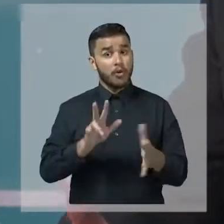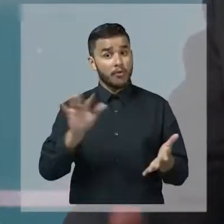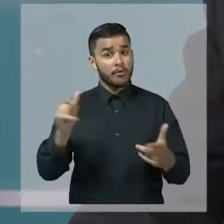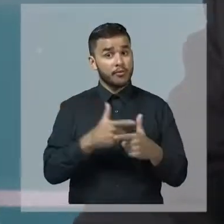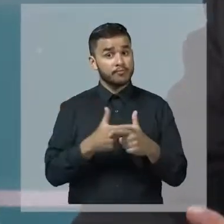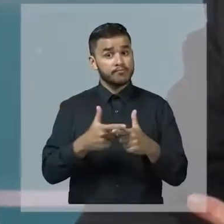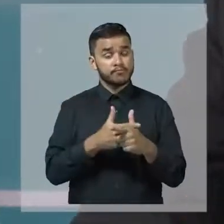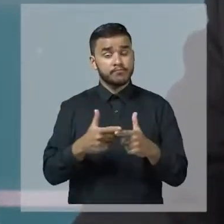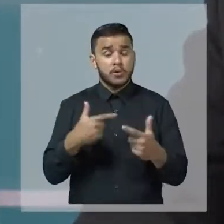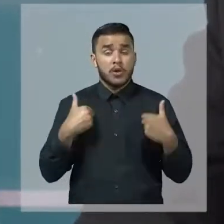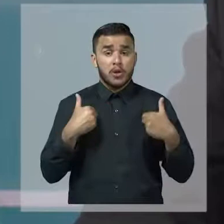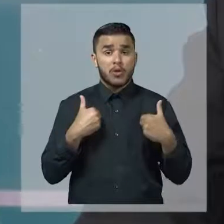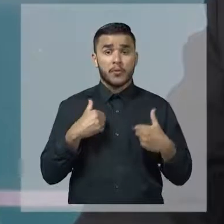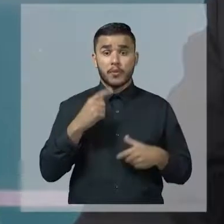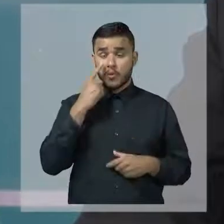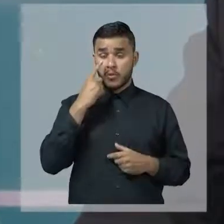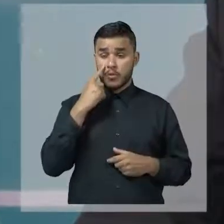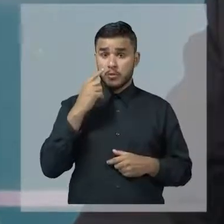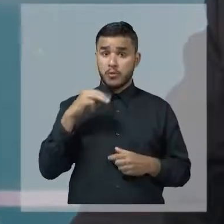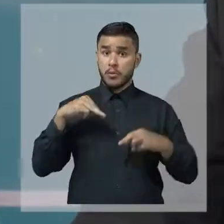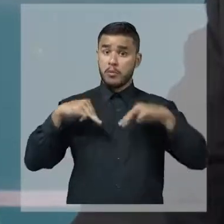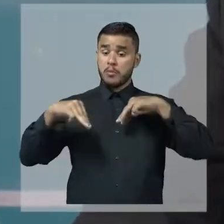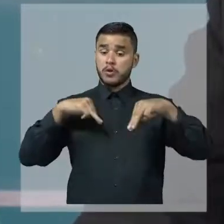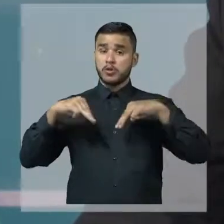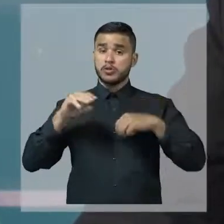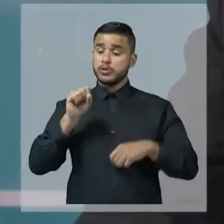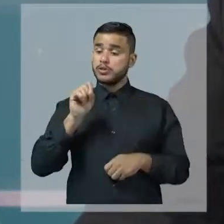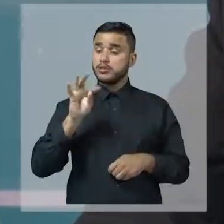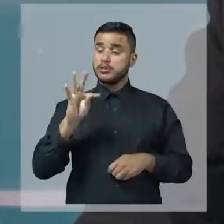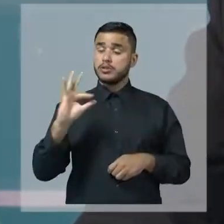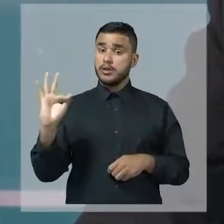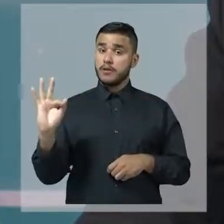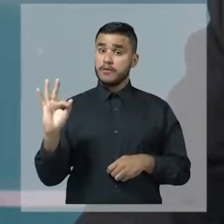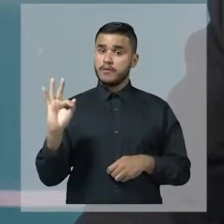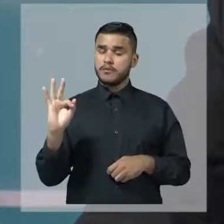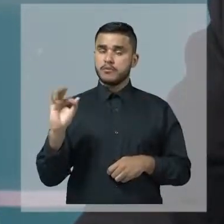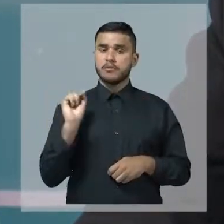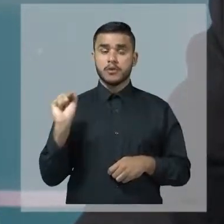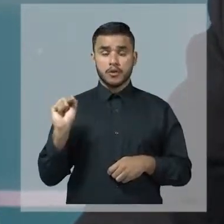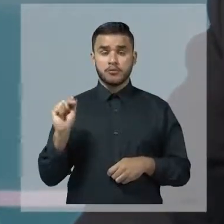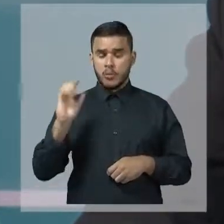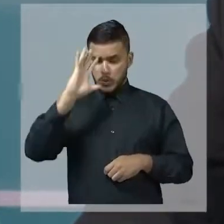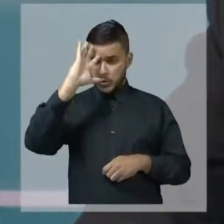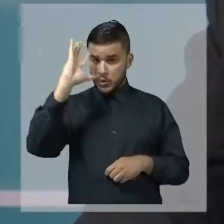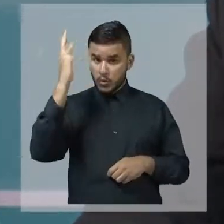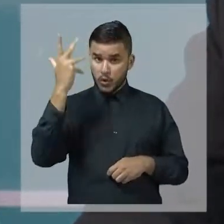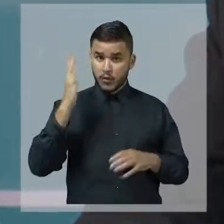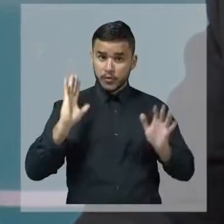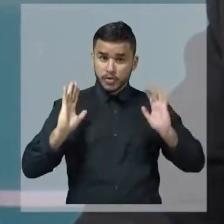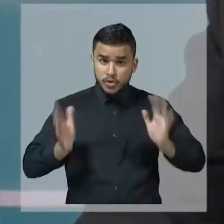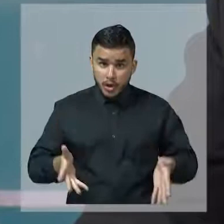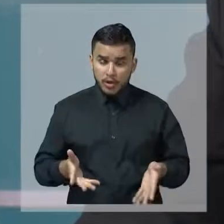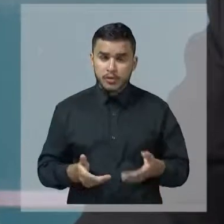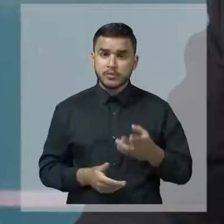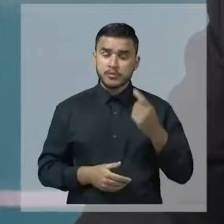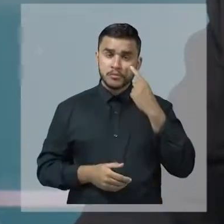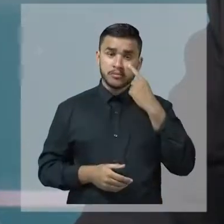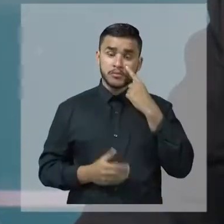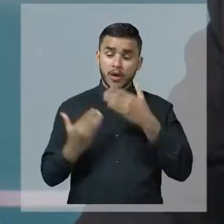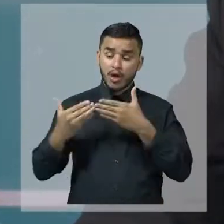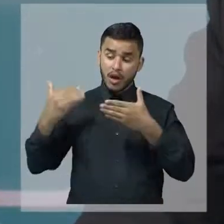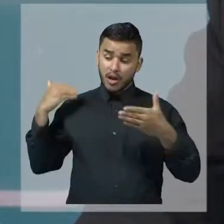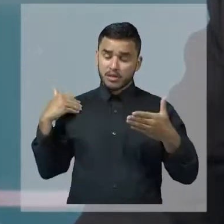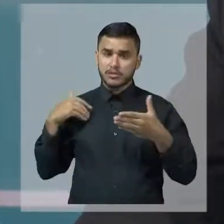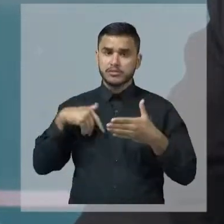segundo o ministro da Suprema Corte, de decisões condenatórias já tomadas serem